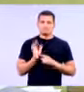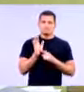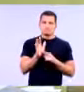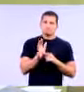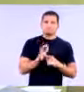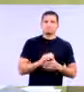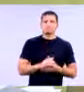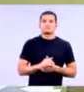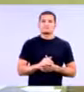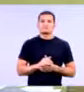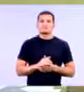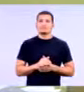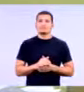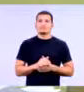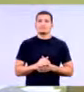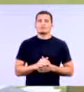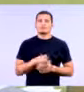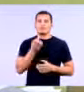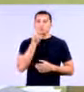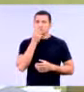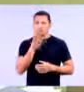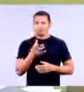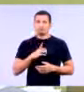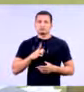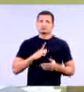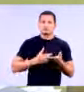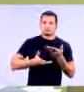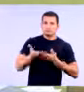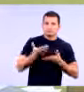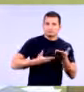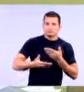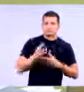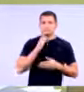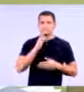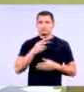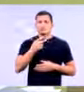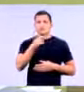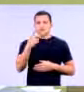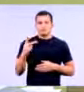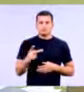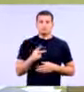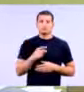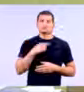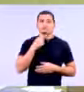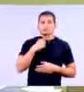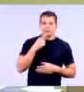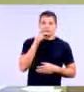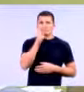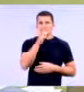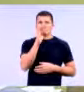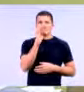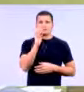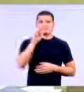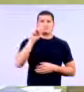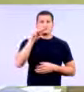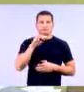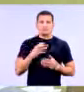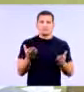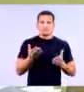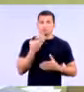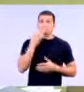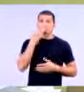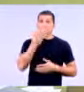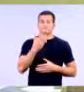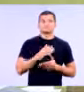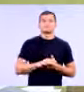esse tempo que a gente passou junto, que interagiu, que eu respondi as suas dúvidas lá no fórum, e mandar um beijo muito especial a